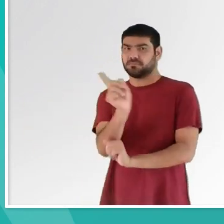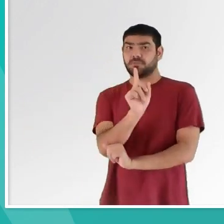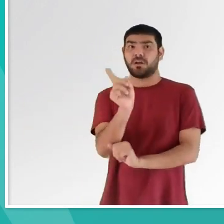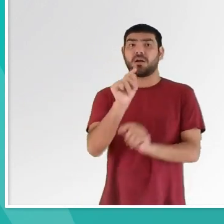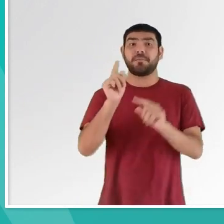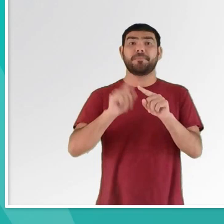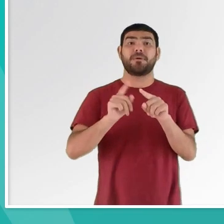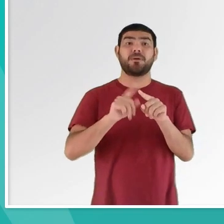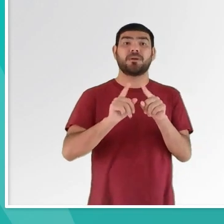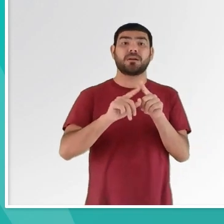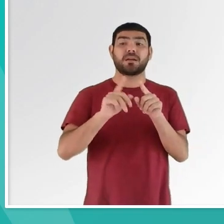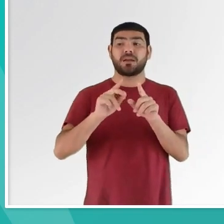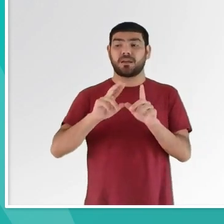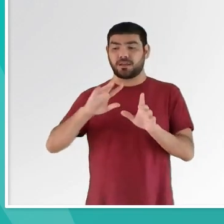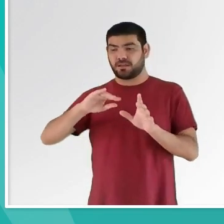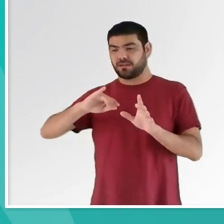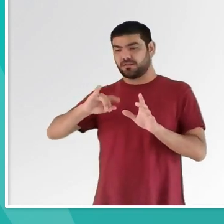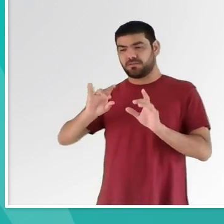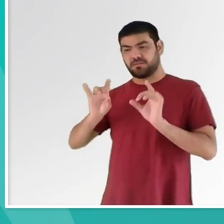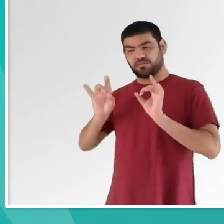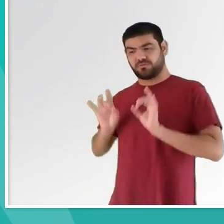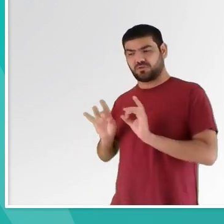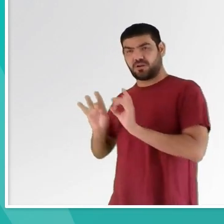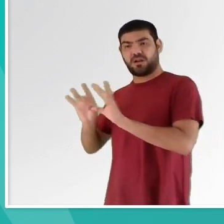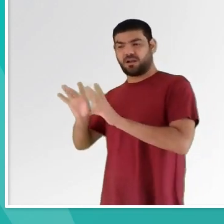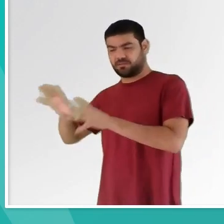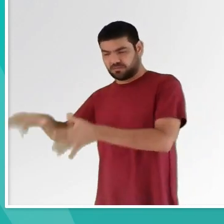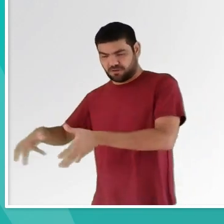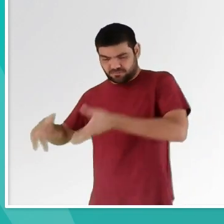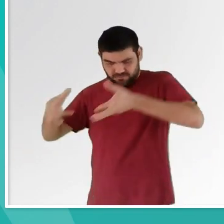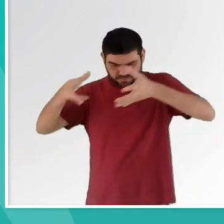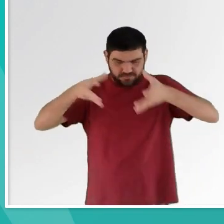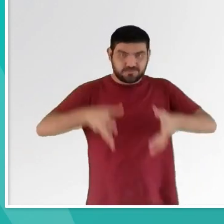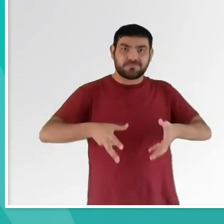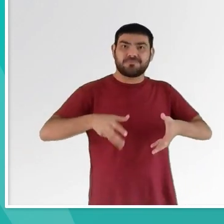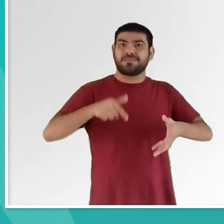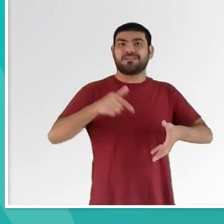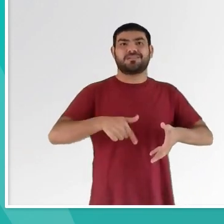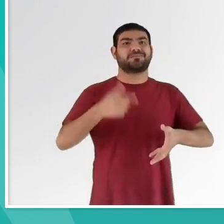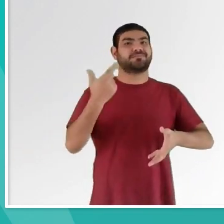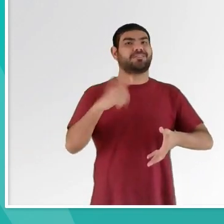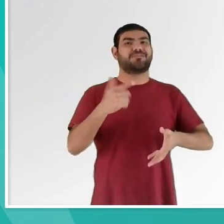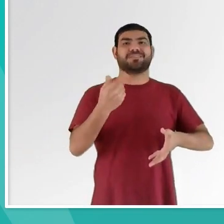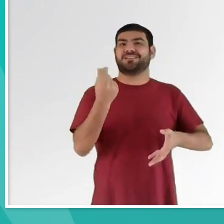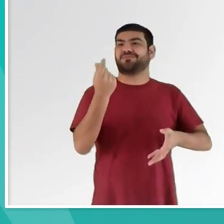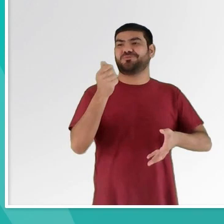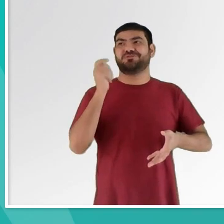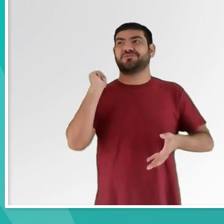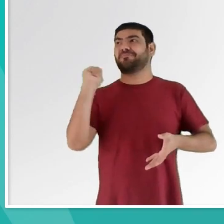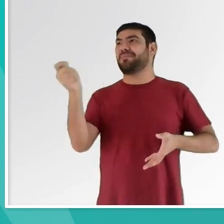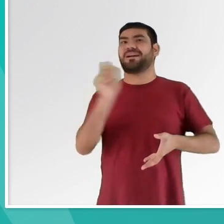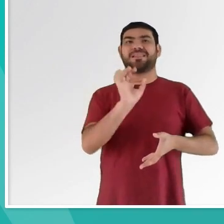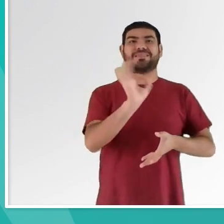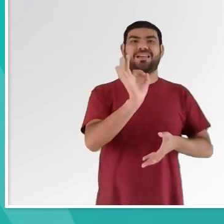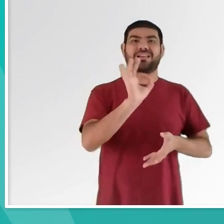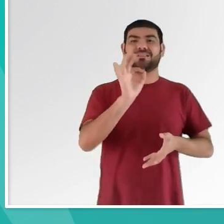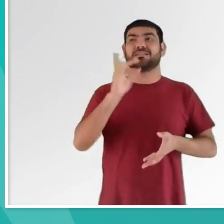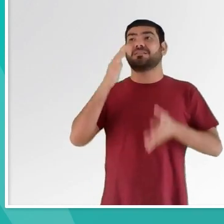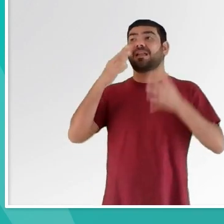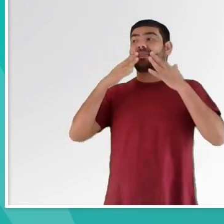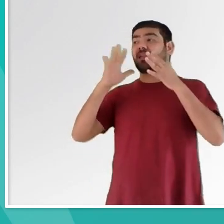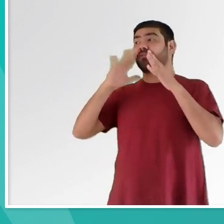ser utilizado materiais que não vai ter custo financeiro. Ele vai ser retirado da natureza, que